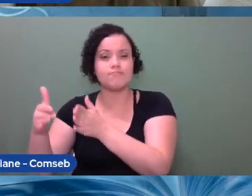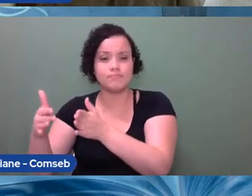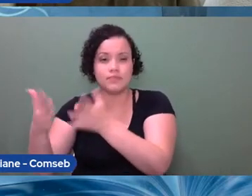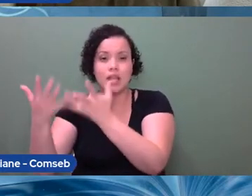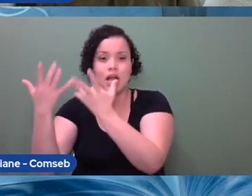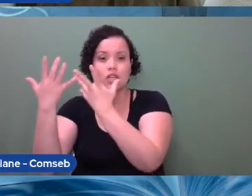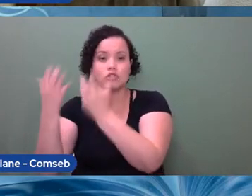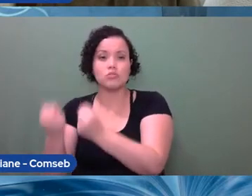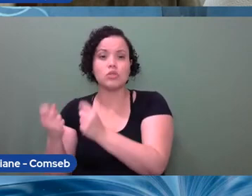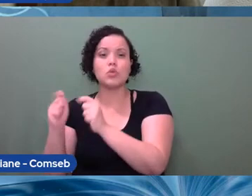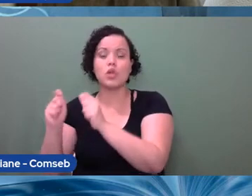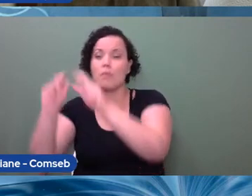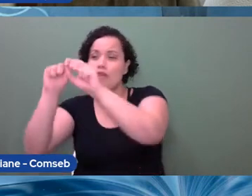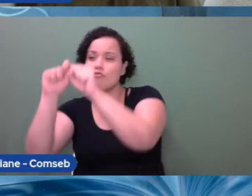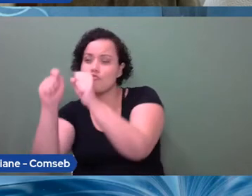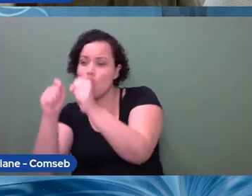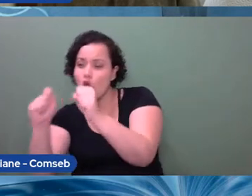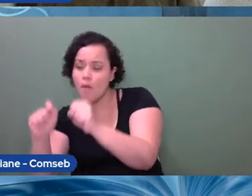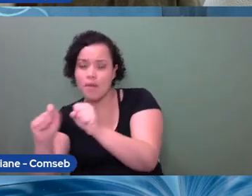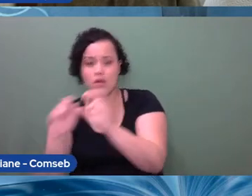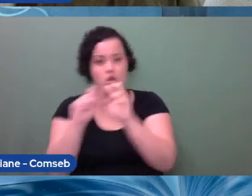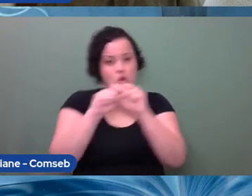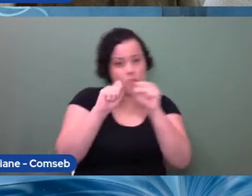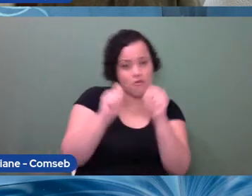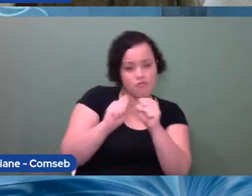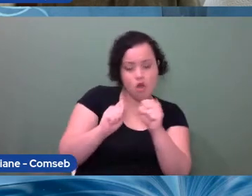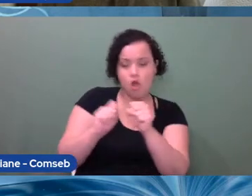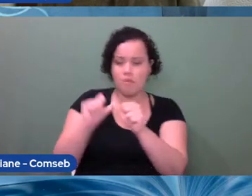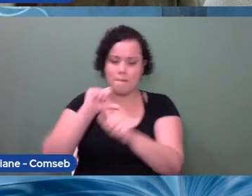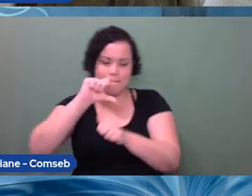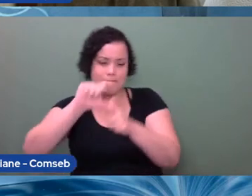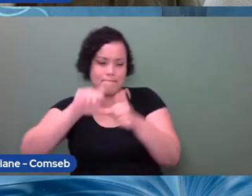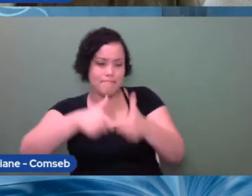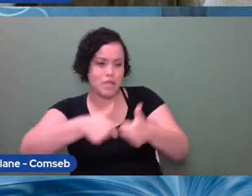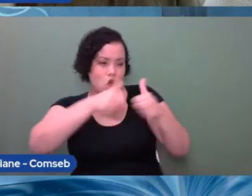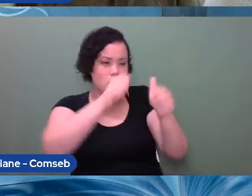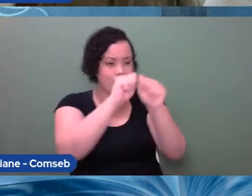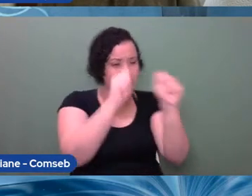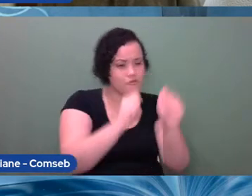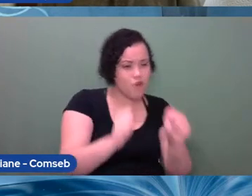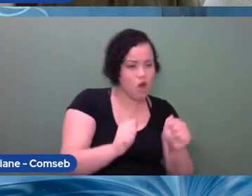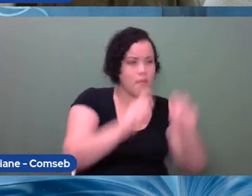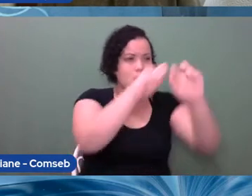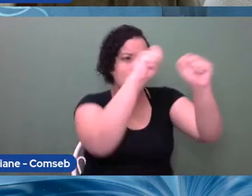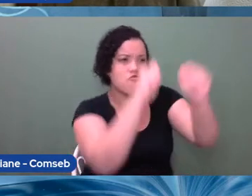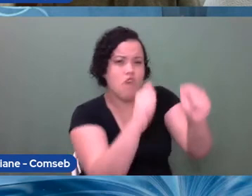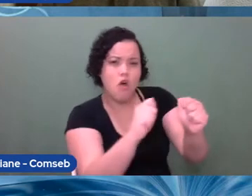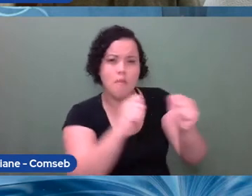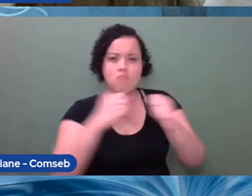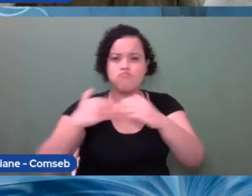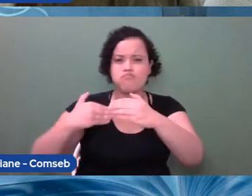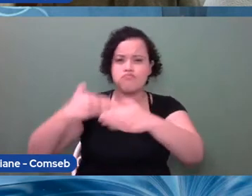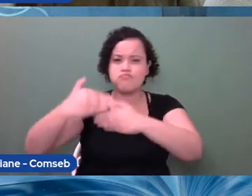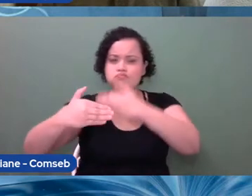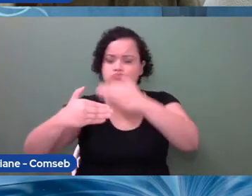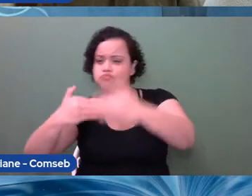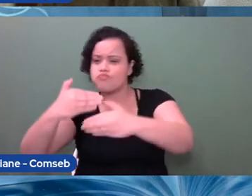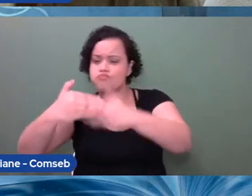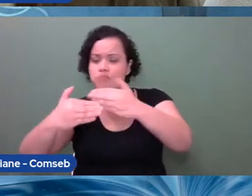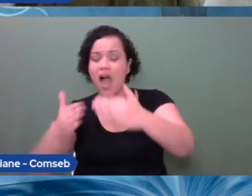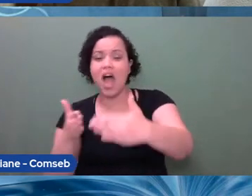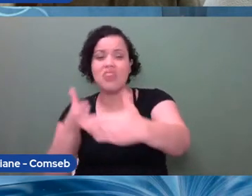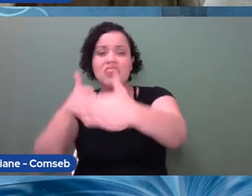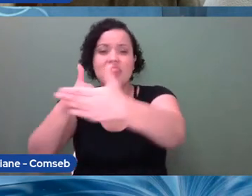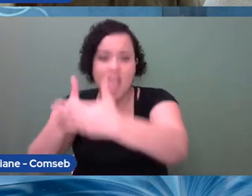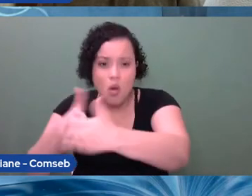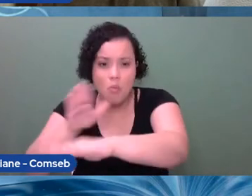uma forma aqui, outra mais agregada ali, isso aqui, isso chama-se evolução. Até um momento, em que a gente também não sabe precisar como